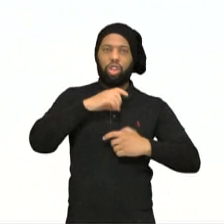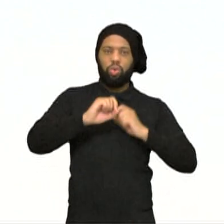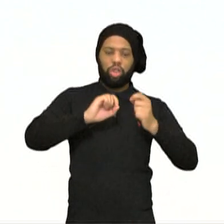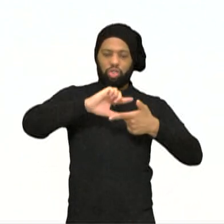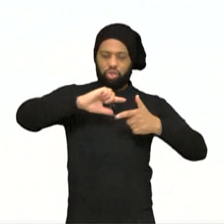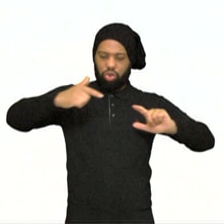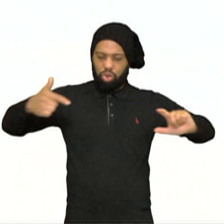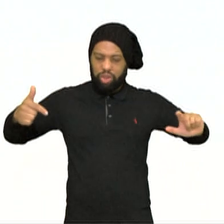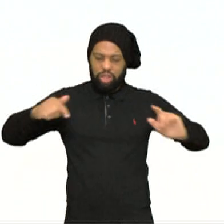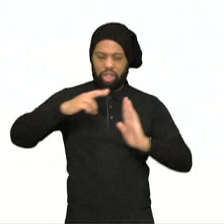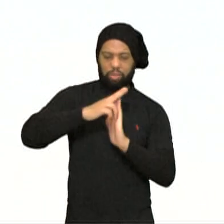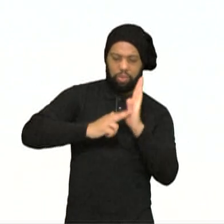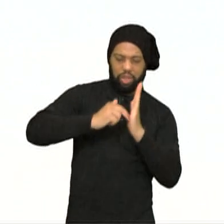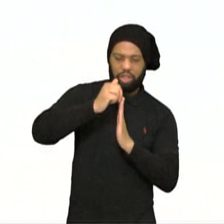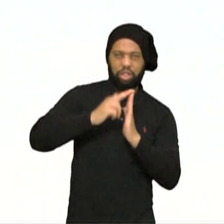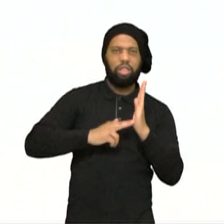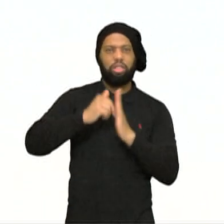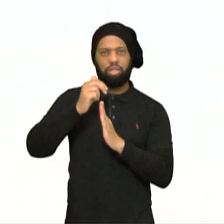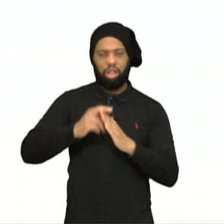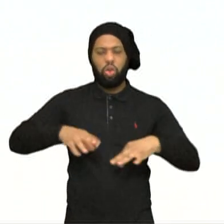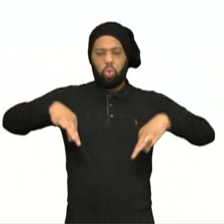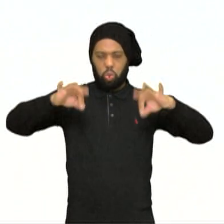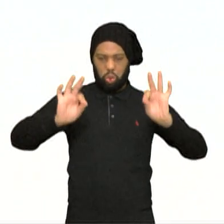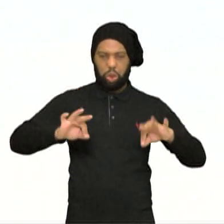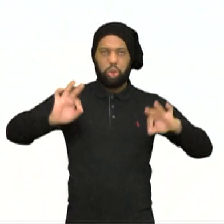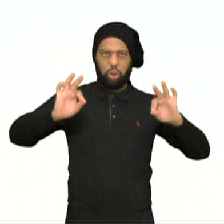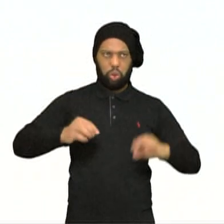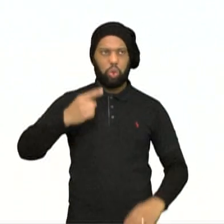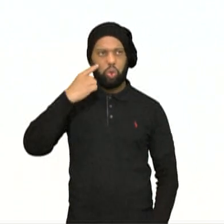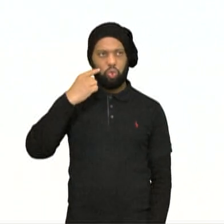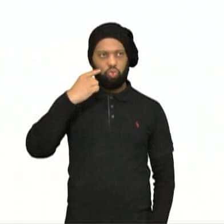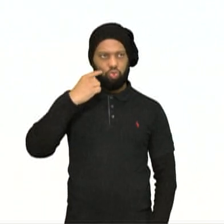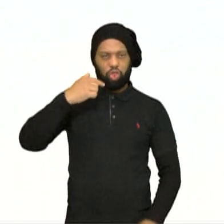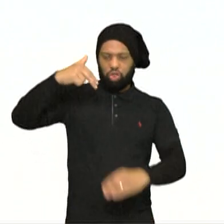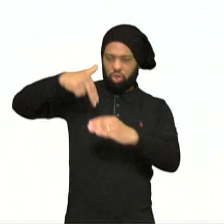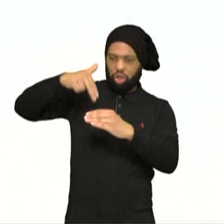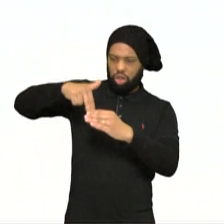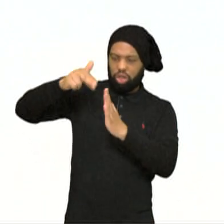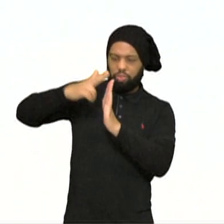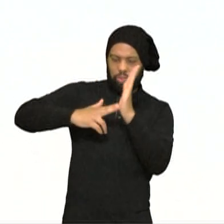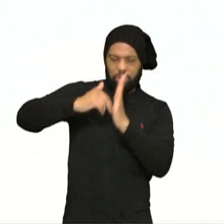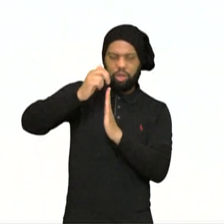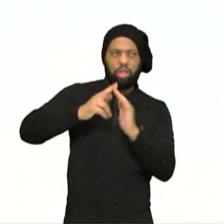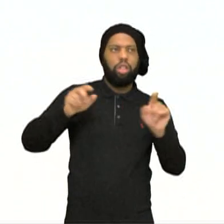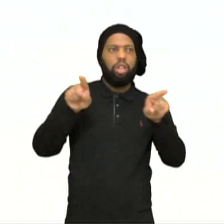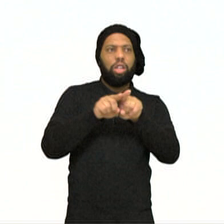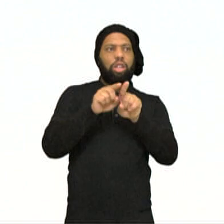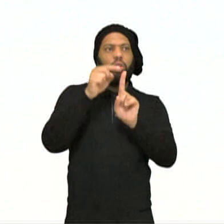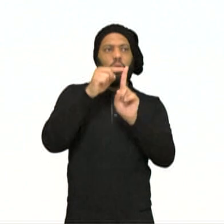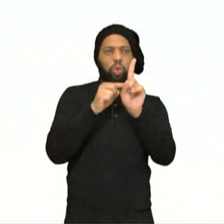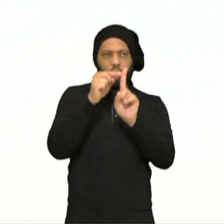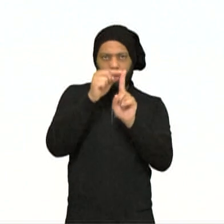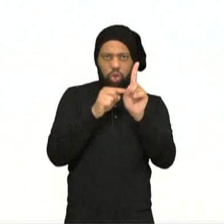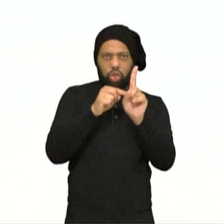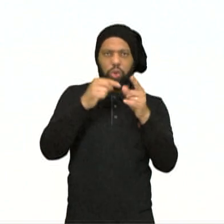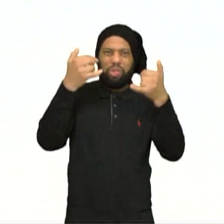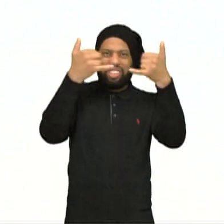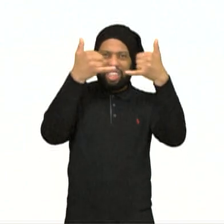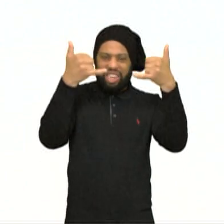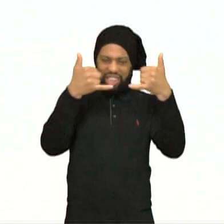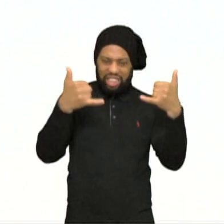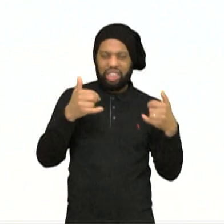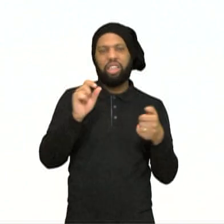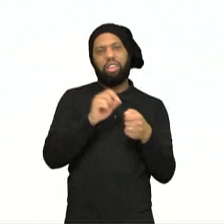tecido, né? Então olha só que legal, né? A tinta que eles usam, o tecido, o tipo de padronagem,